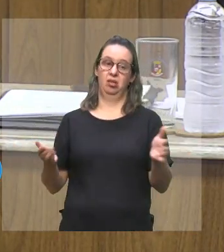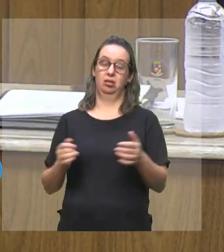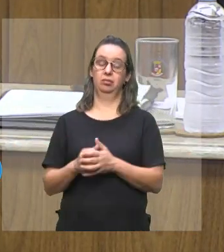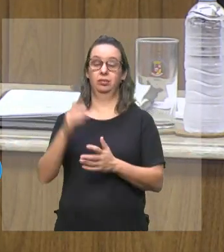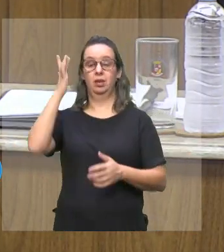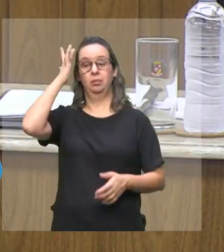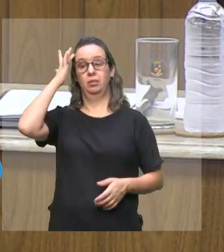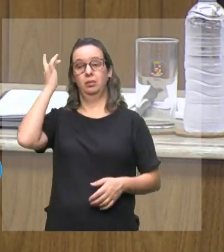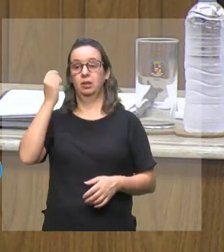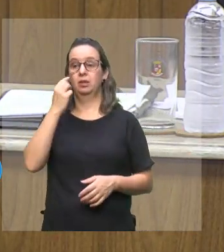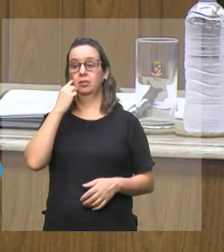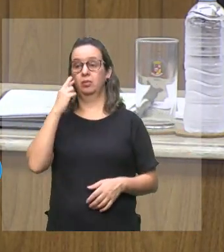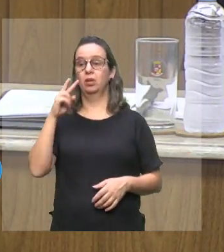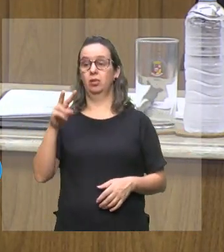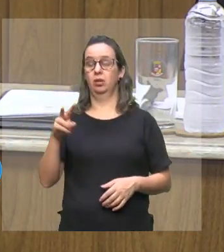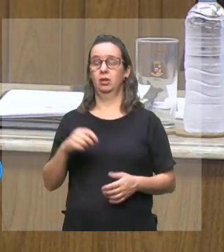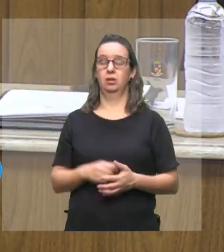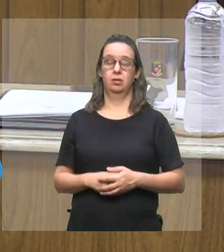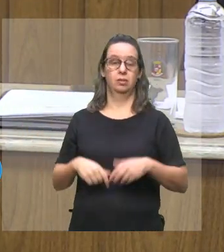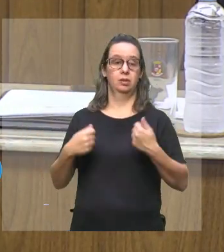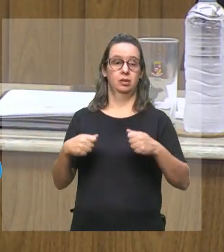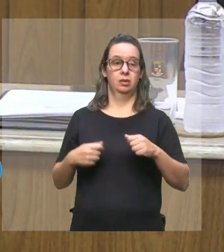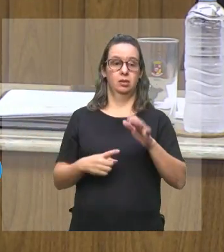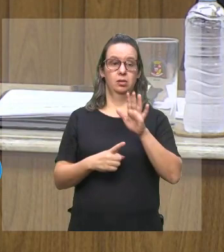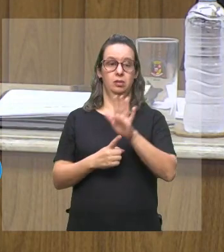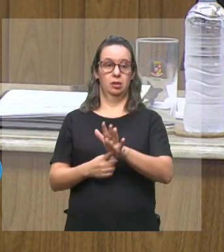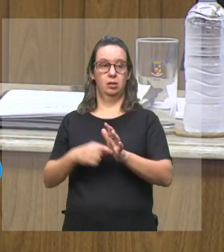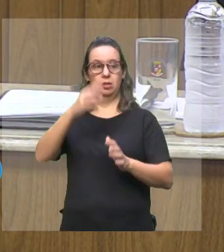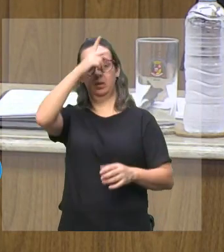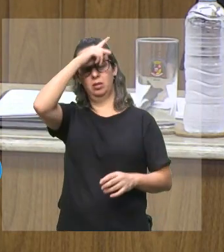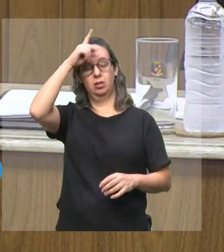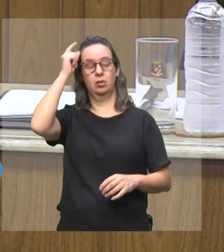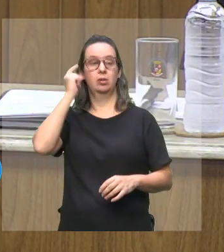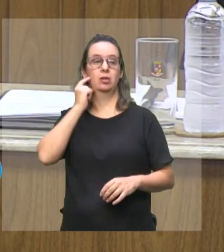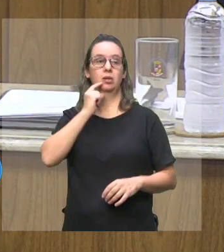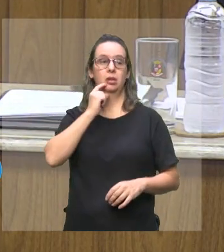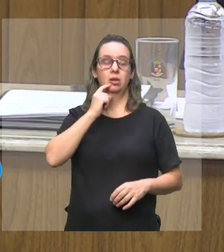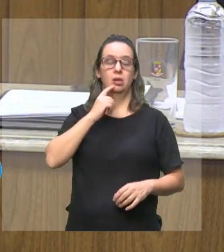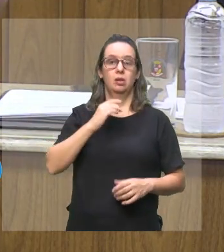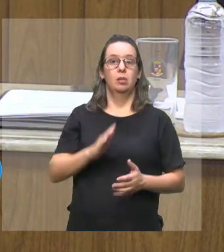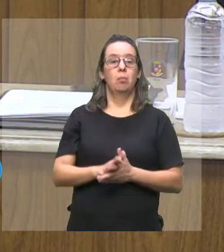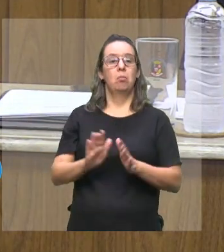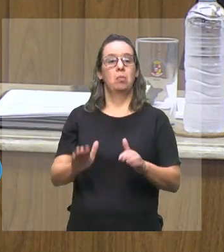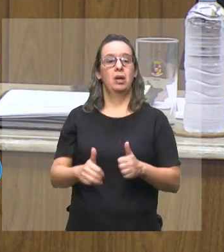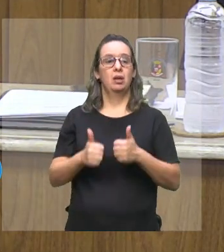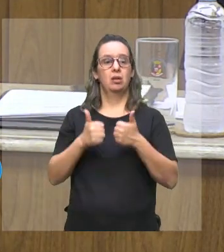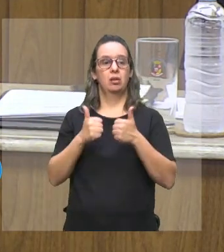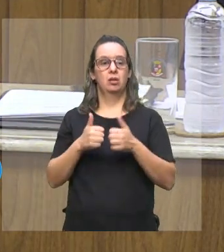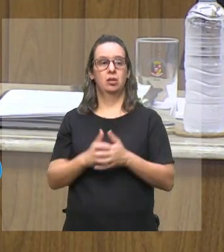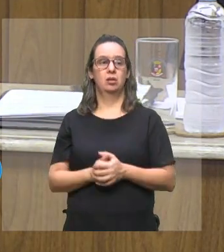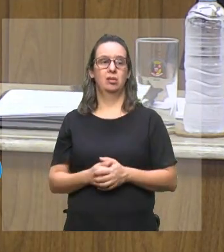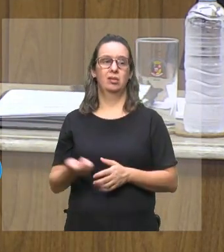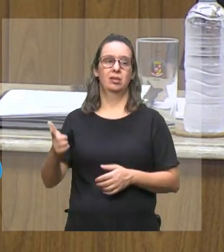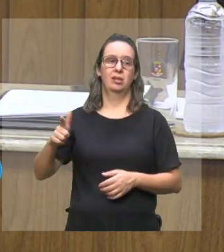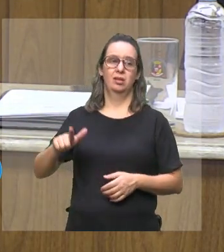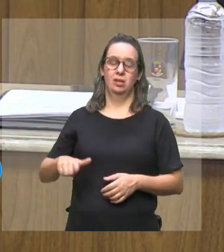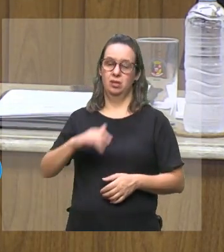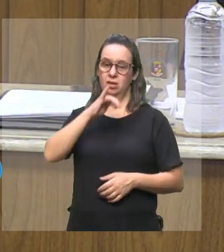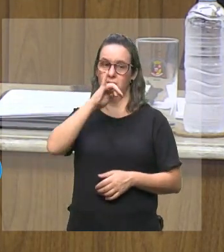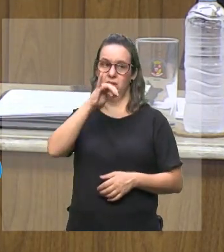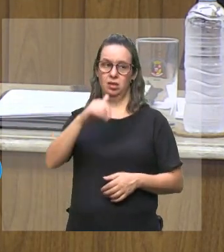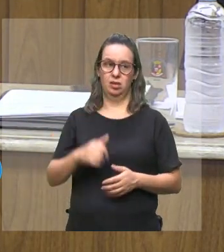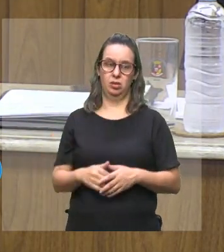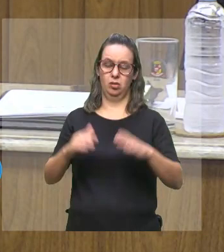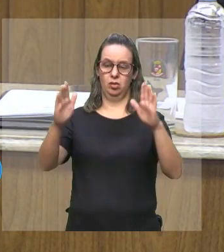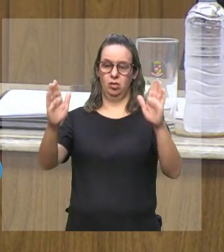fazer com que o prefeito corrija a rota. E falo mais uma vez, da valeta da irmã do Salles.